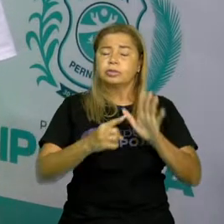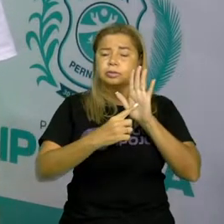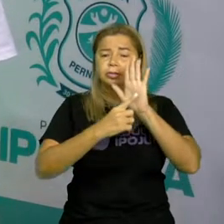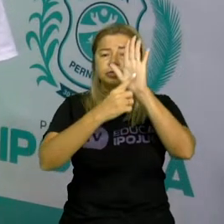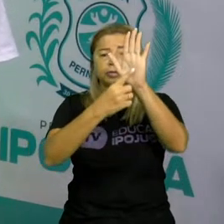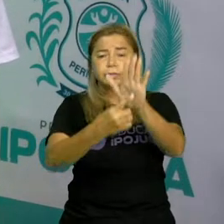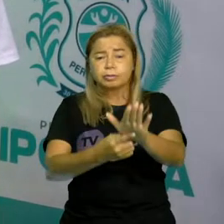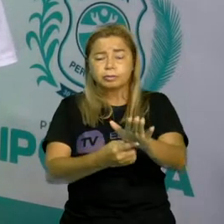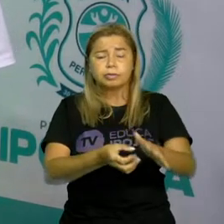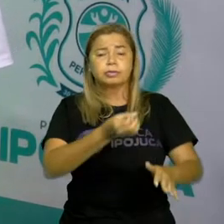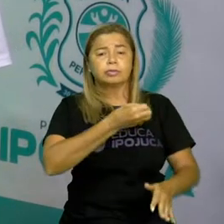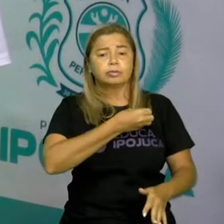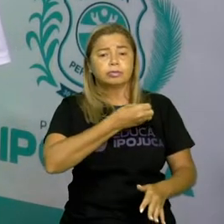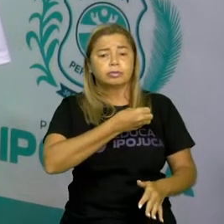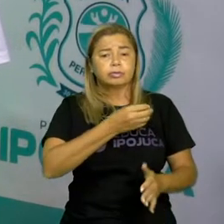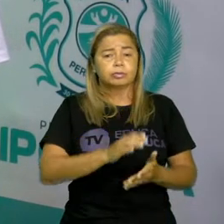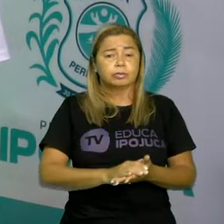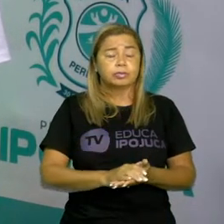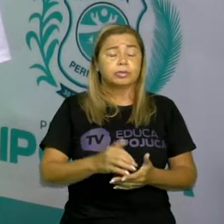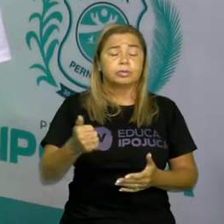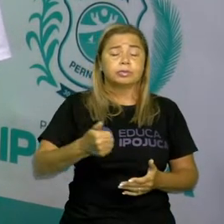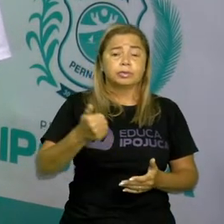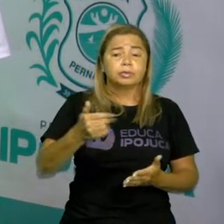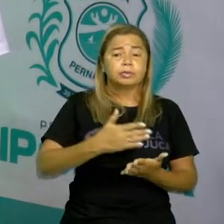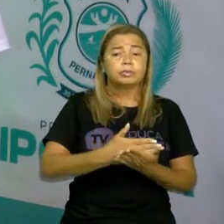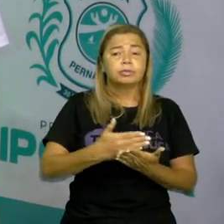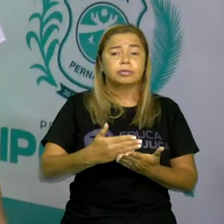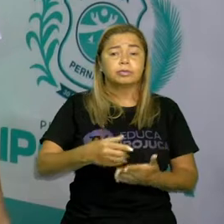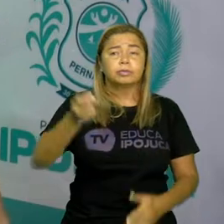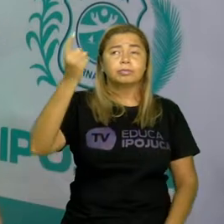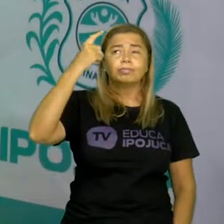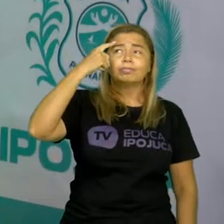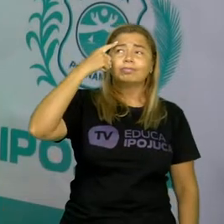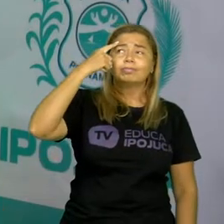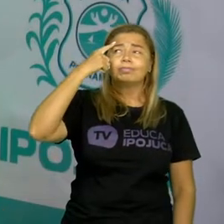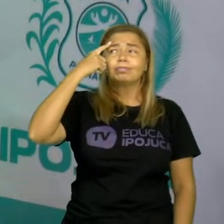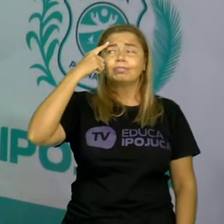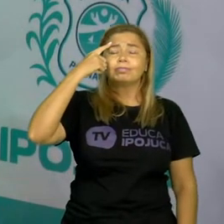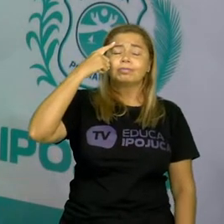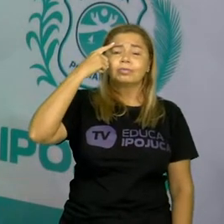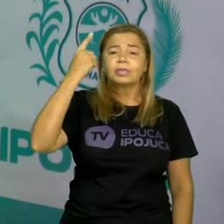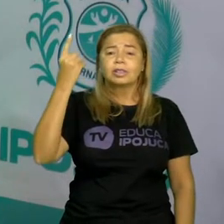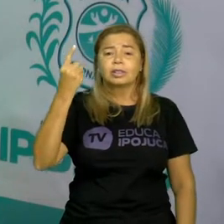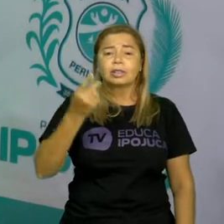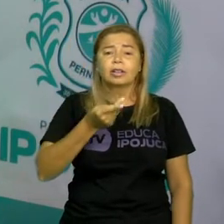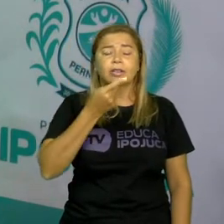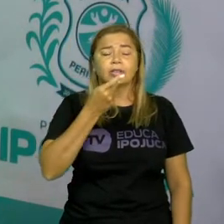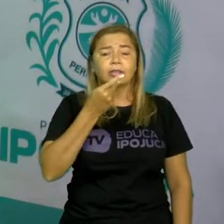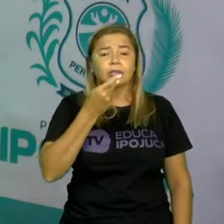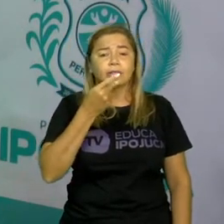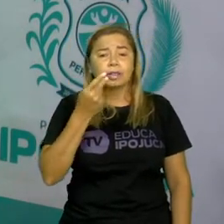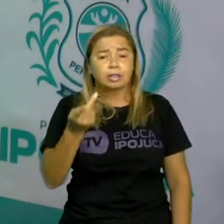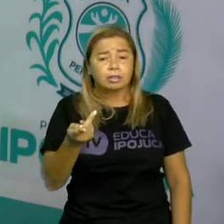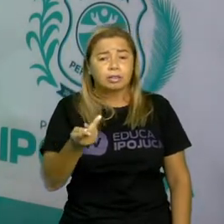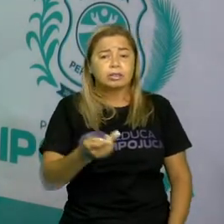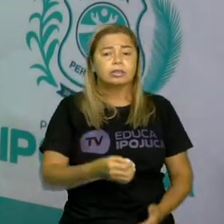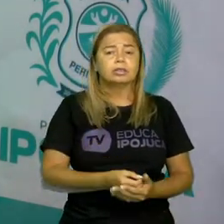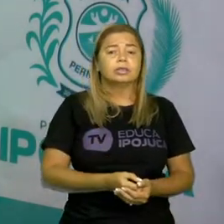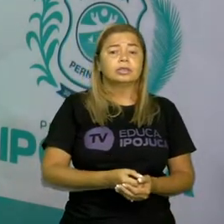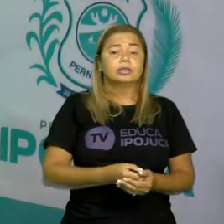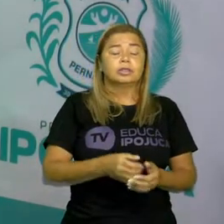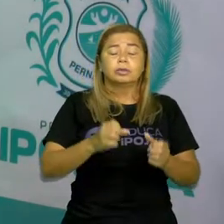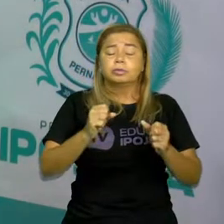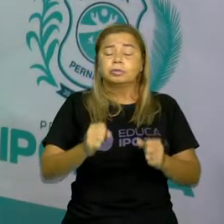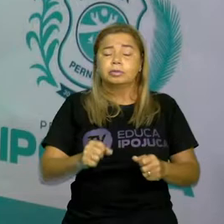gente pensando, falando qual número e a gente vai fazendo diferentes representações.